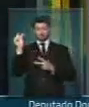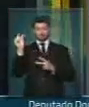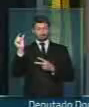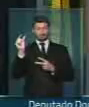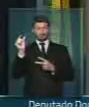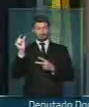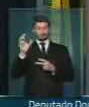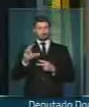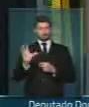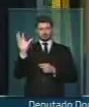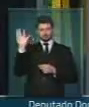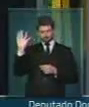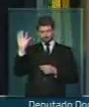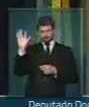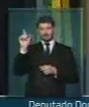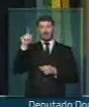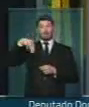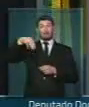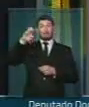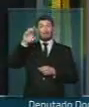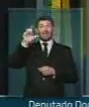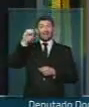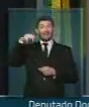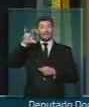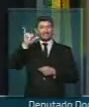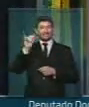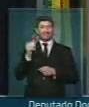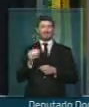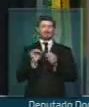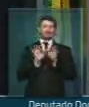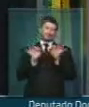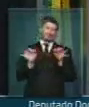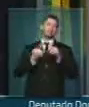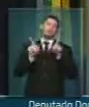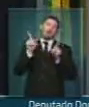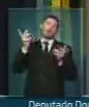Apesar de raquítico, isso aqui é uma melancia.